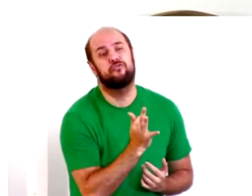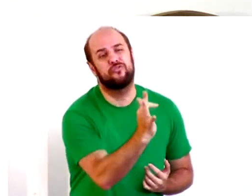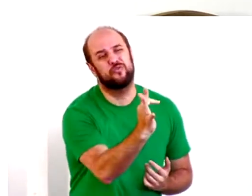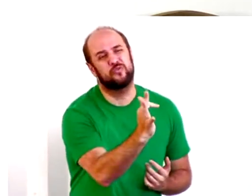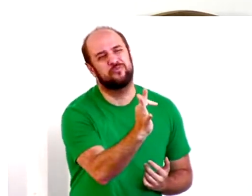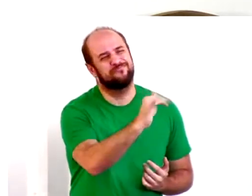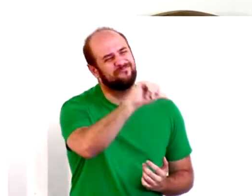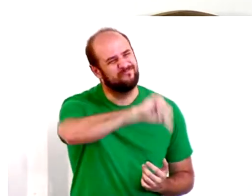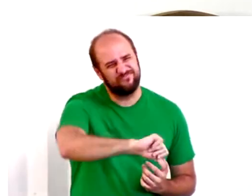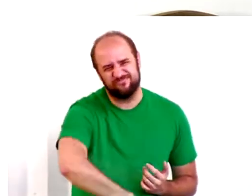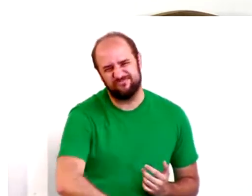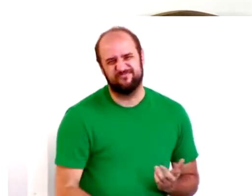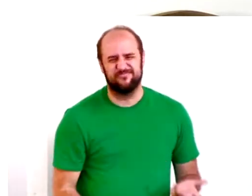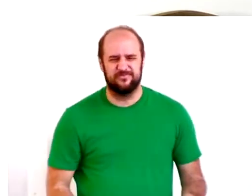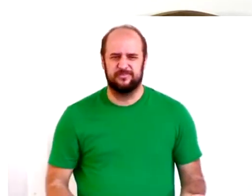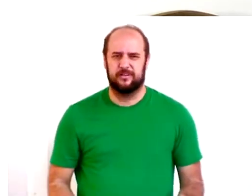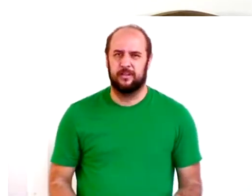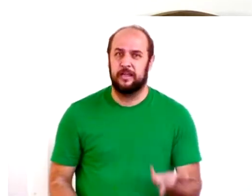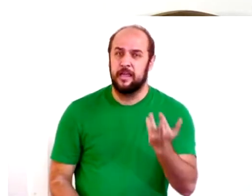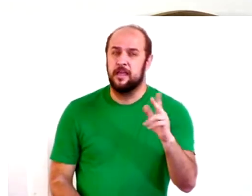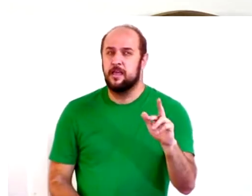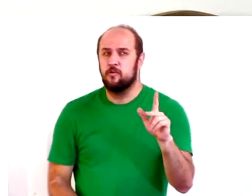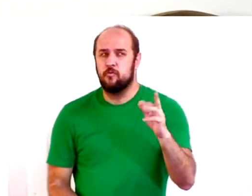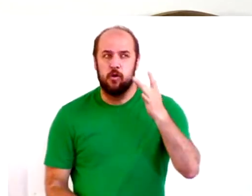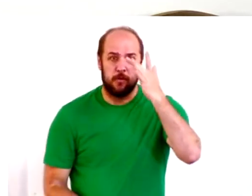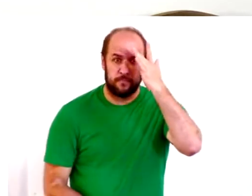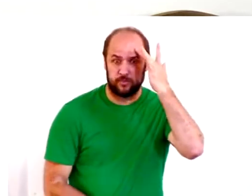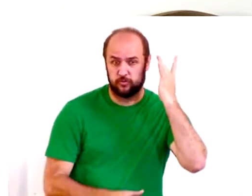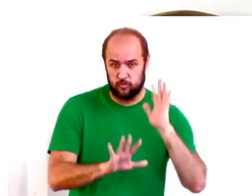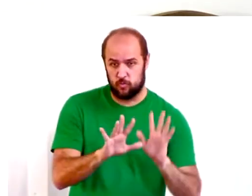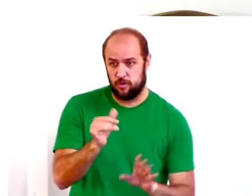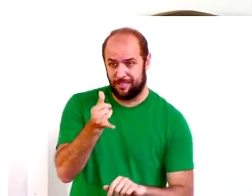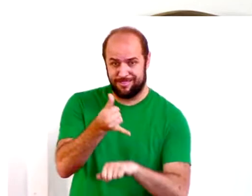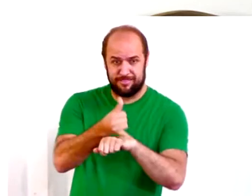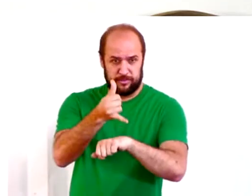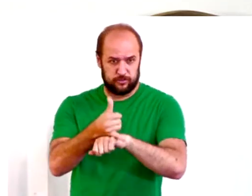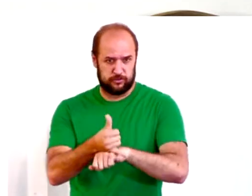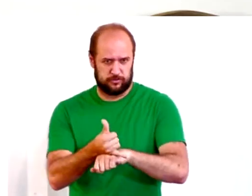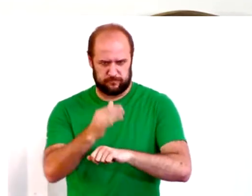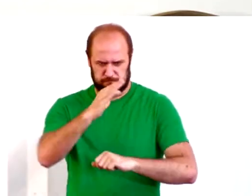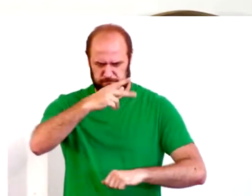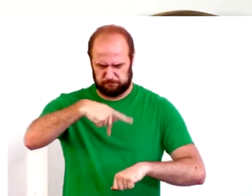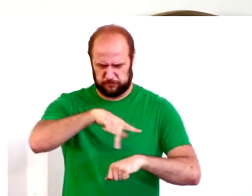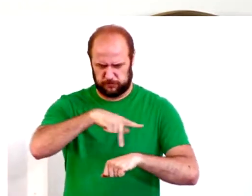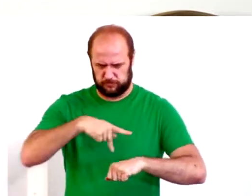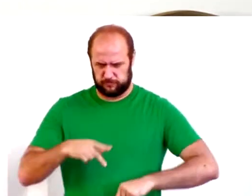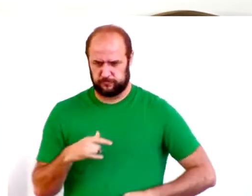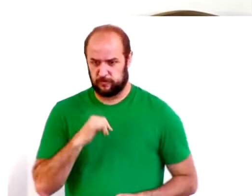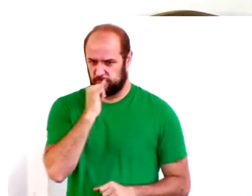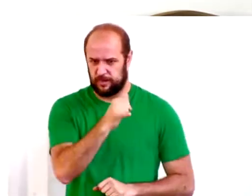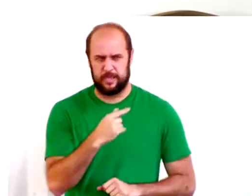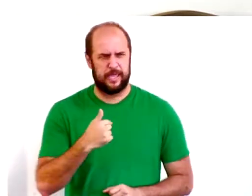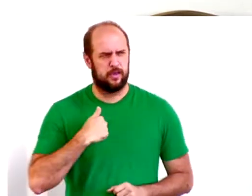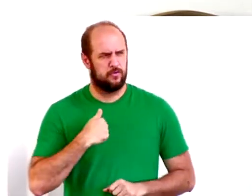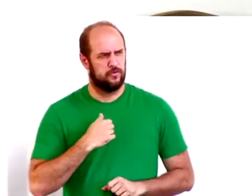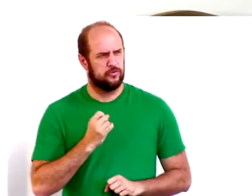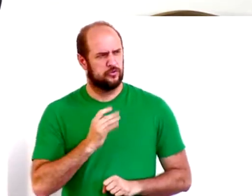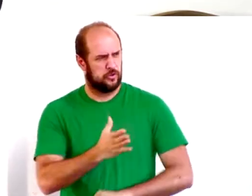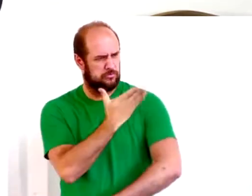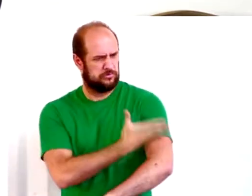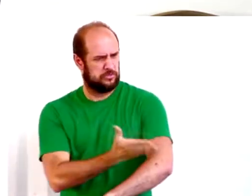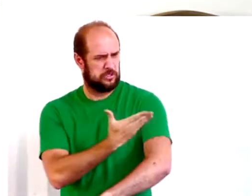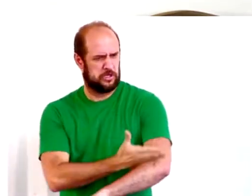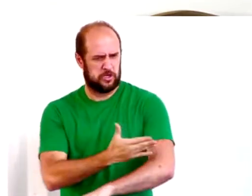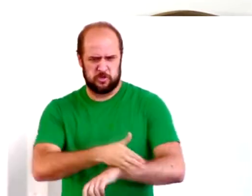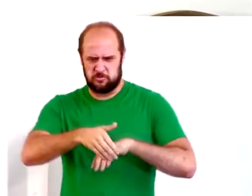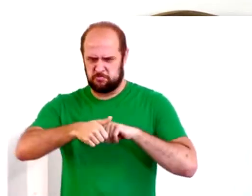muito ruim. É como se um líder de uma grande nação dissesse, eu só estou fazendo exercícios militares de